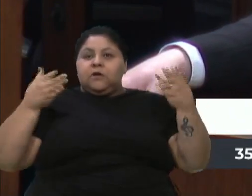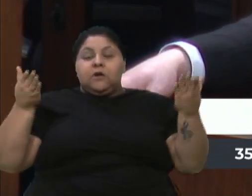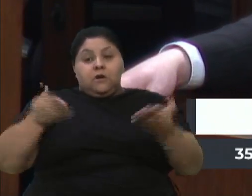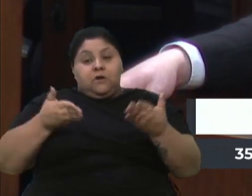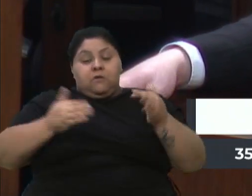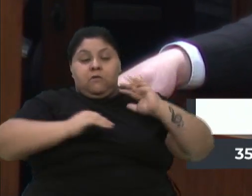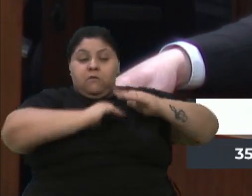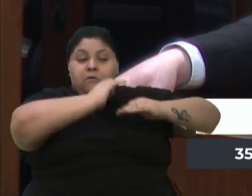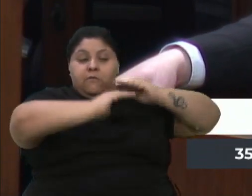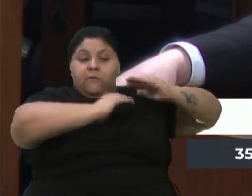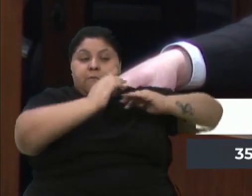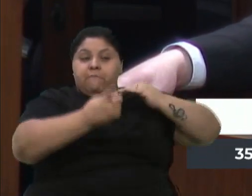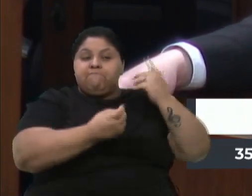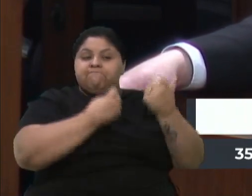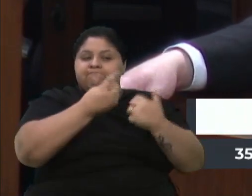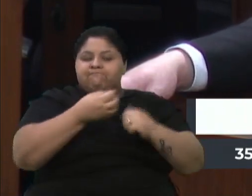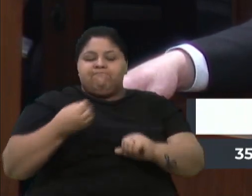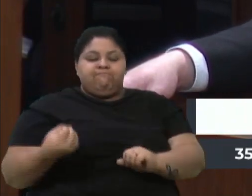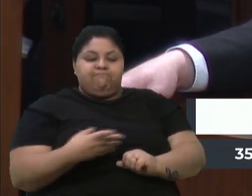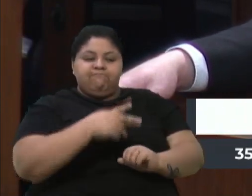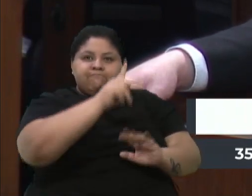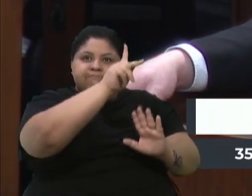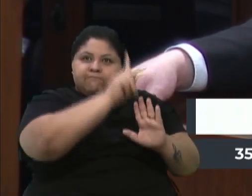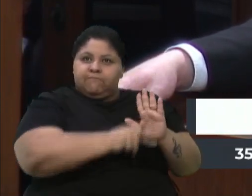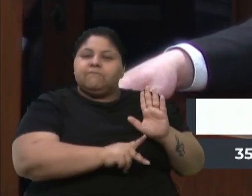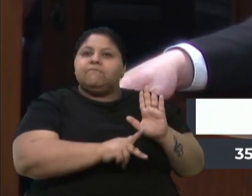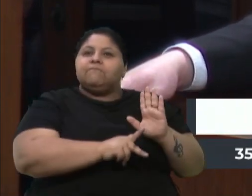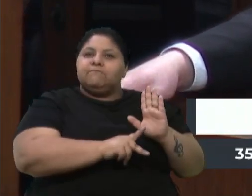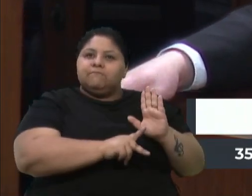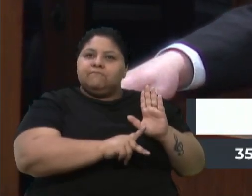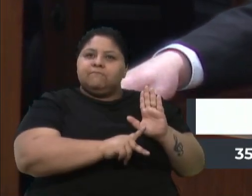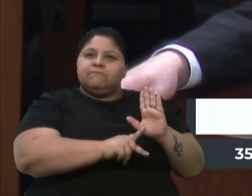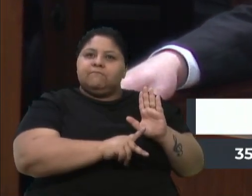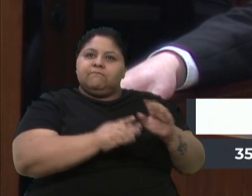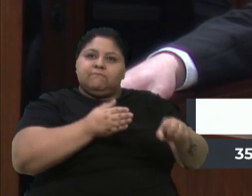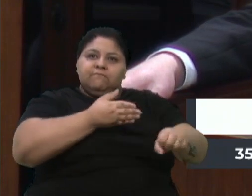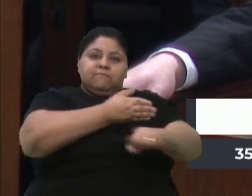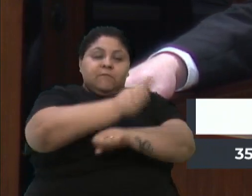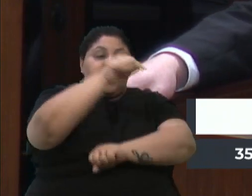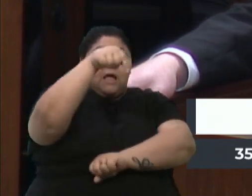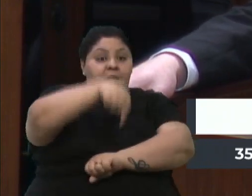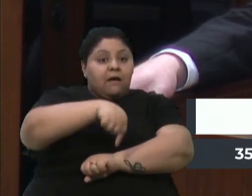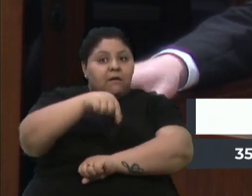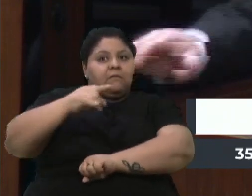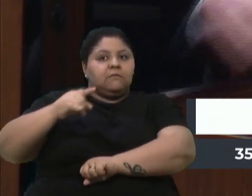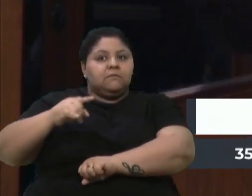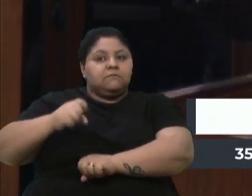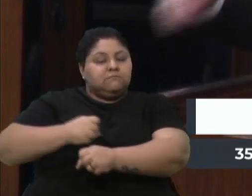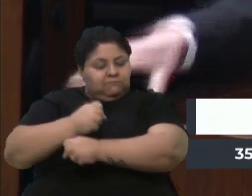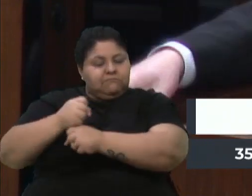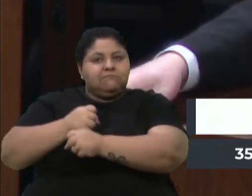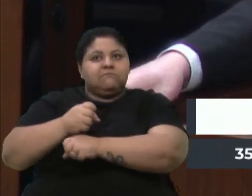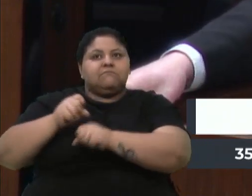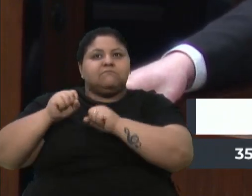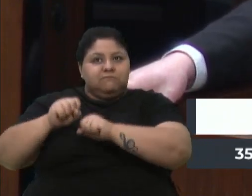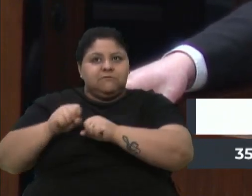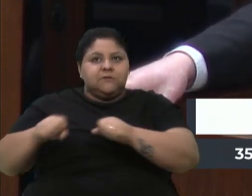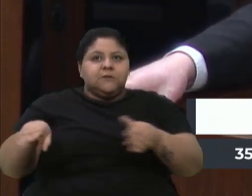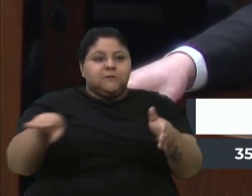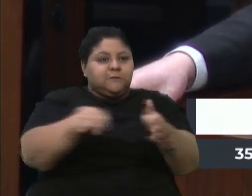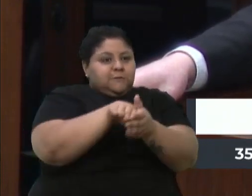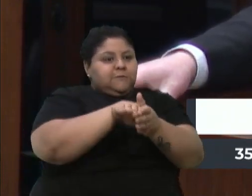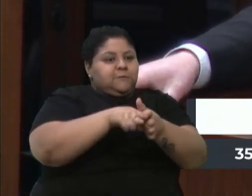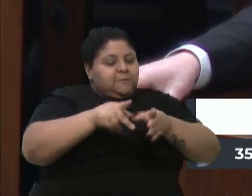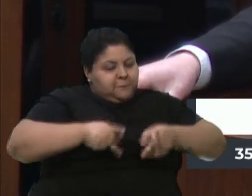aí alguns novos projetos para que sejam aprovados ainda esse ano e para que possam chegar à